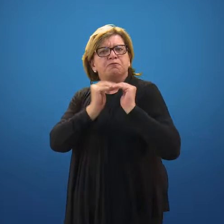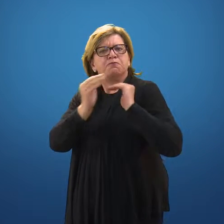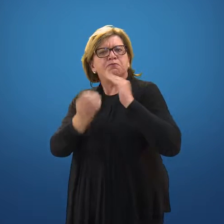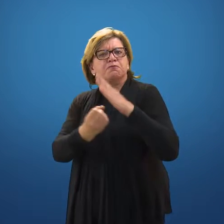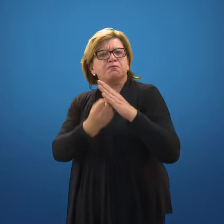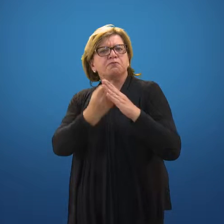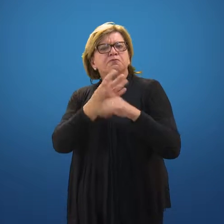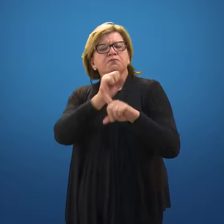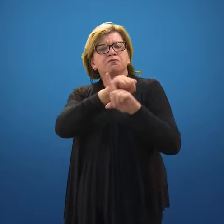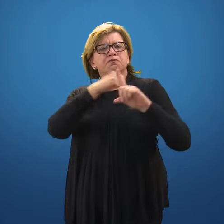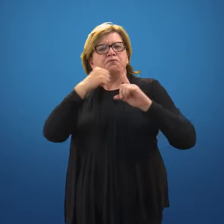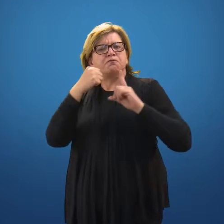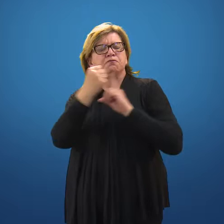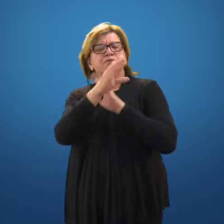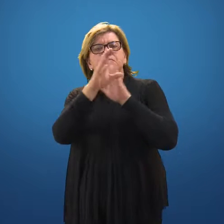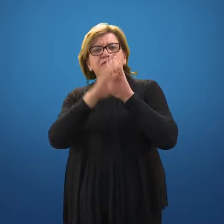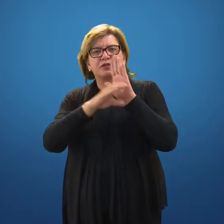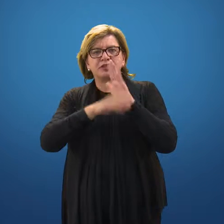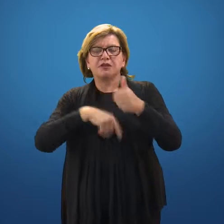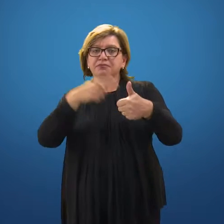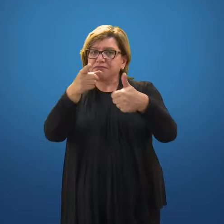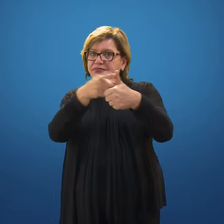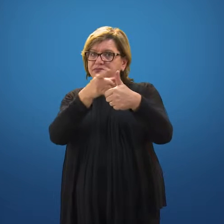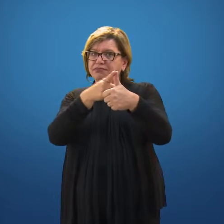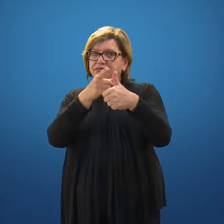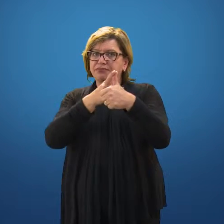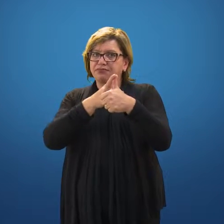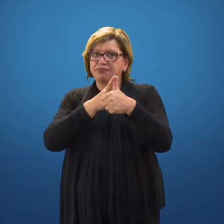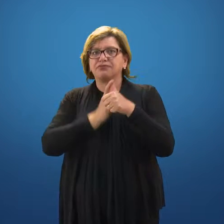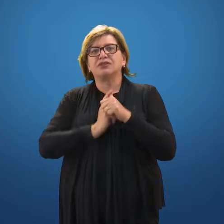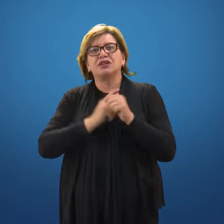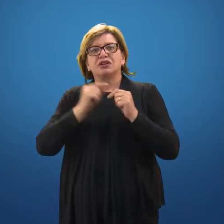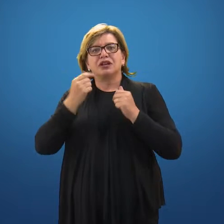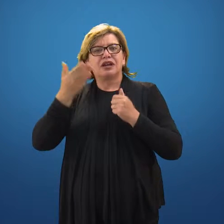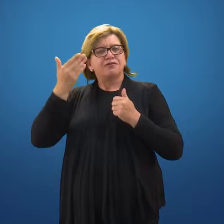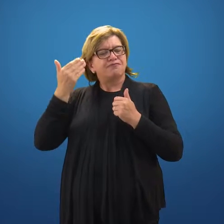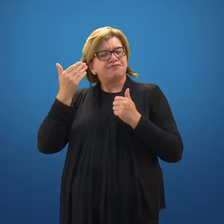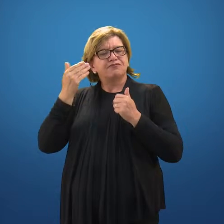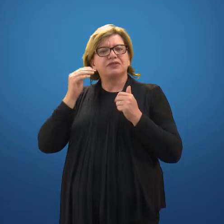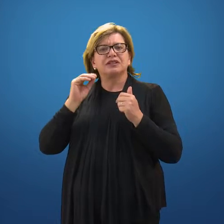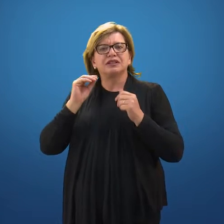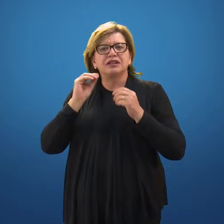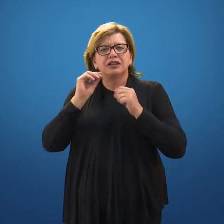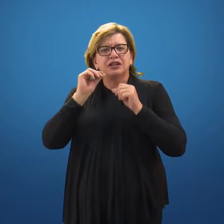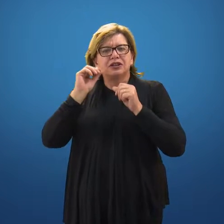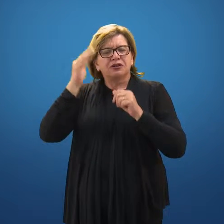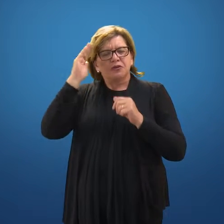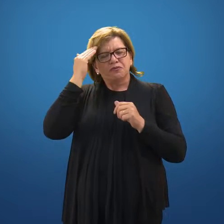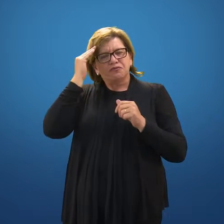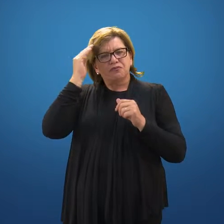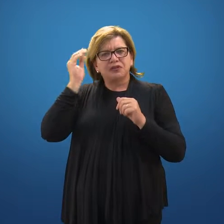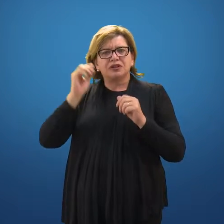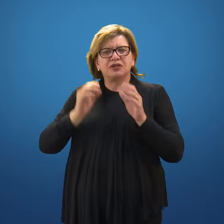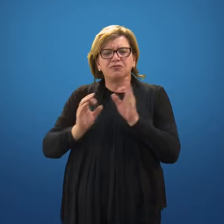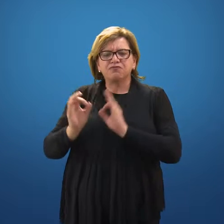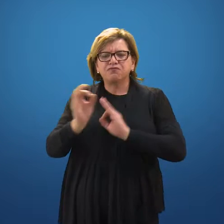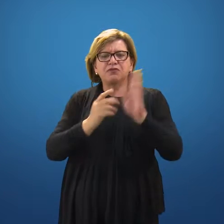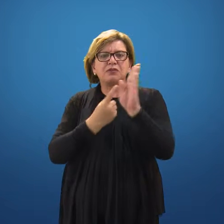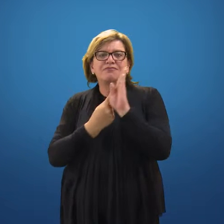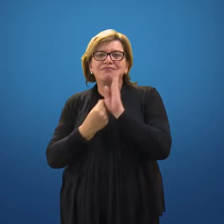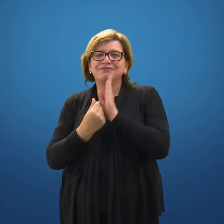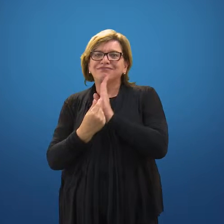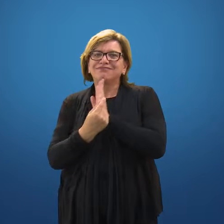capitalista? Primeiro, que foi justamente com essa concepção da ordem